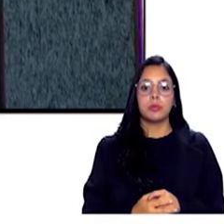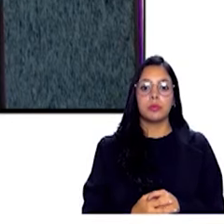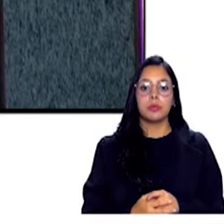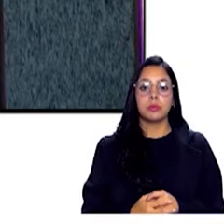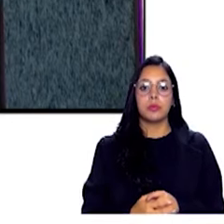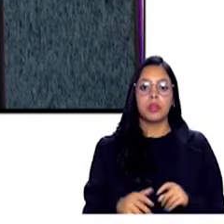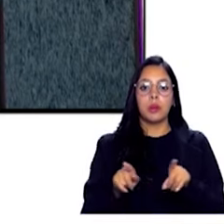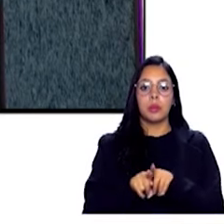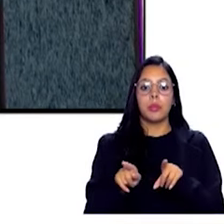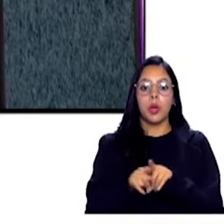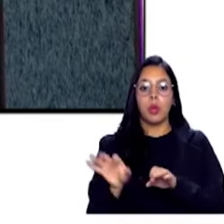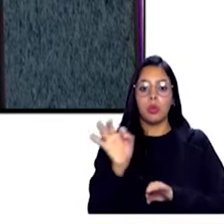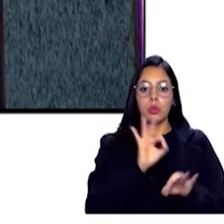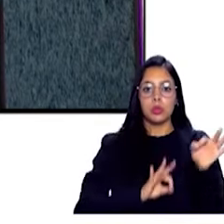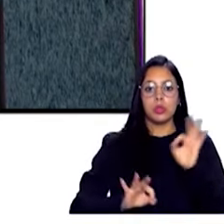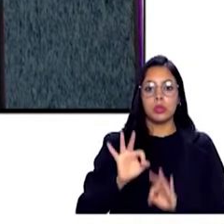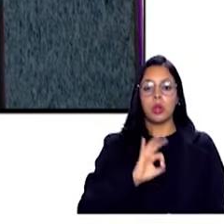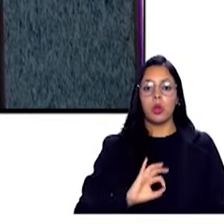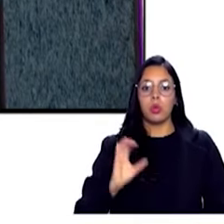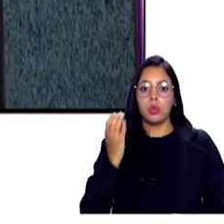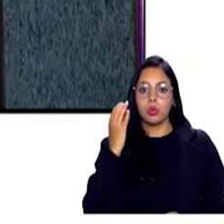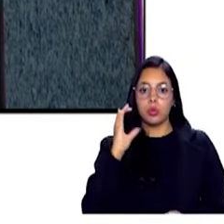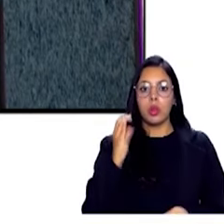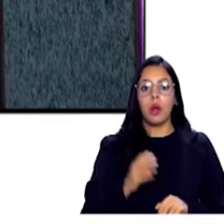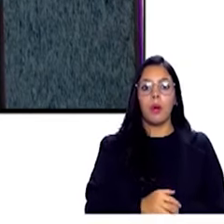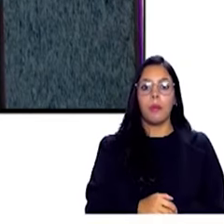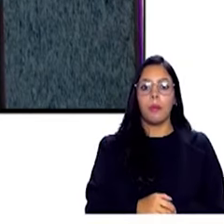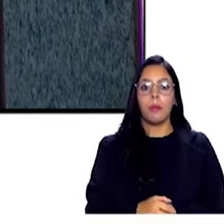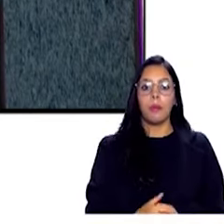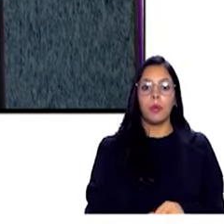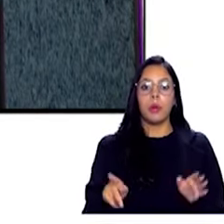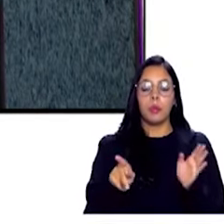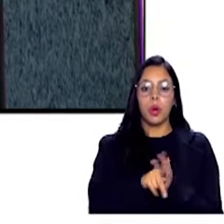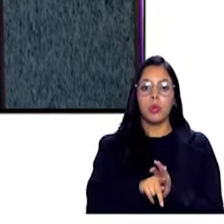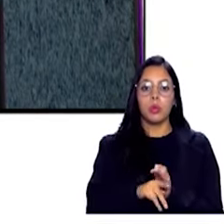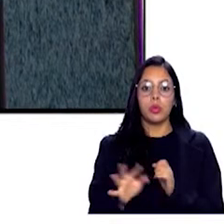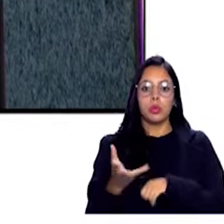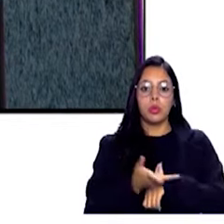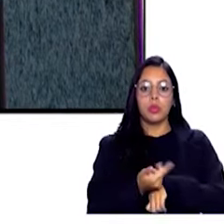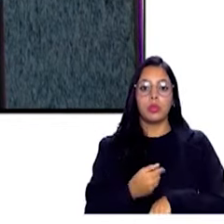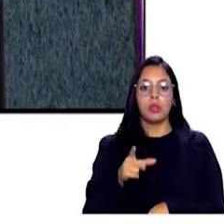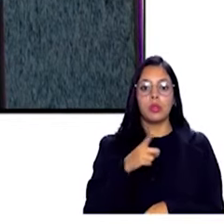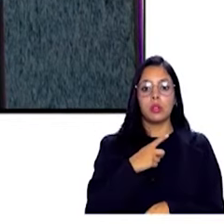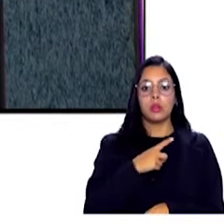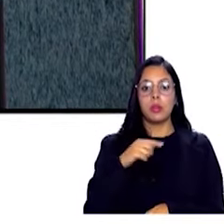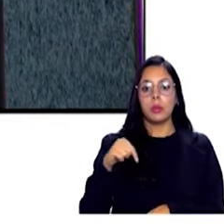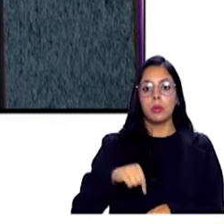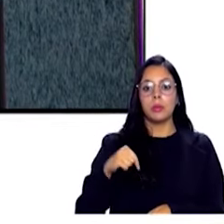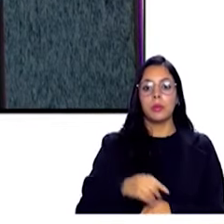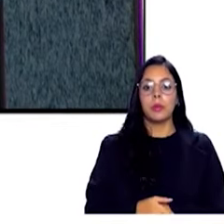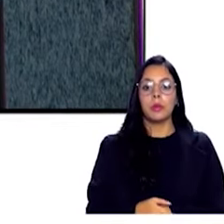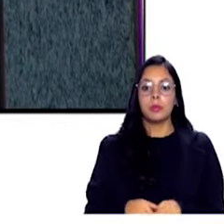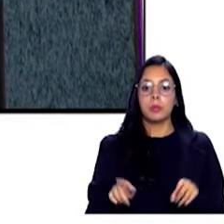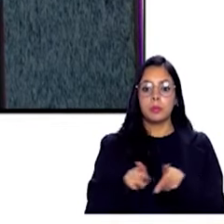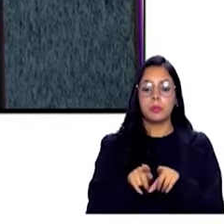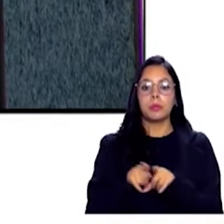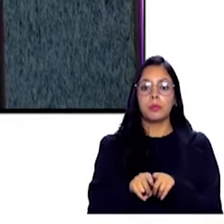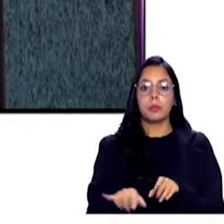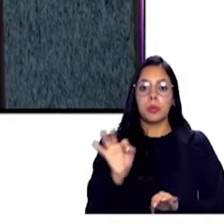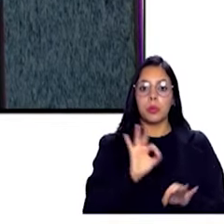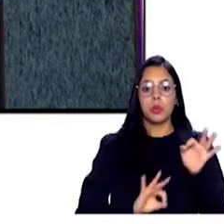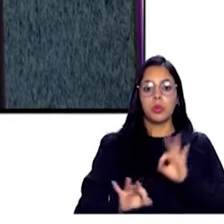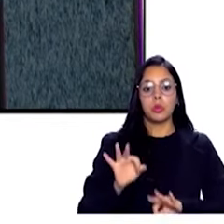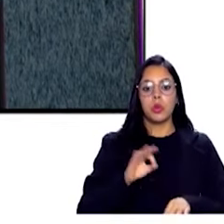organização científica desse desse evento a coordenação do ministro Mauro